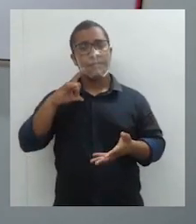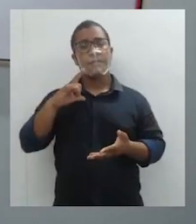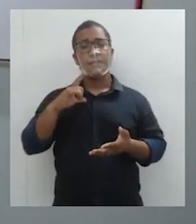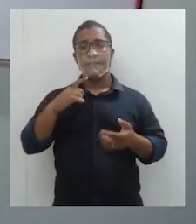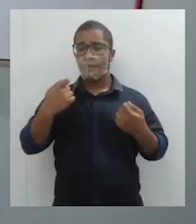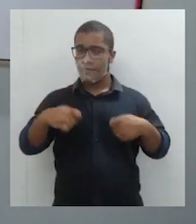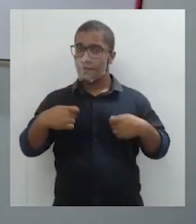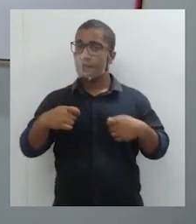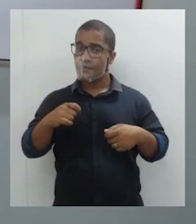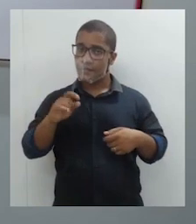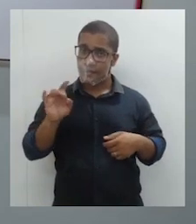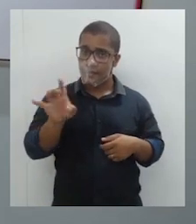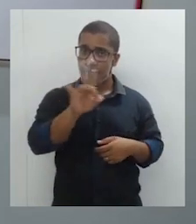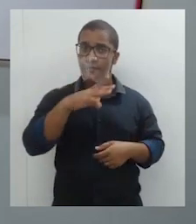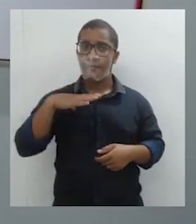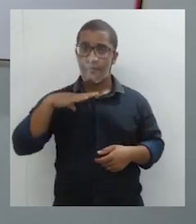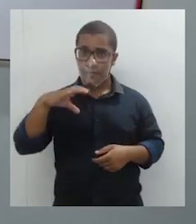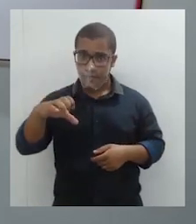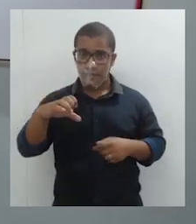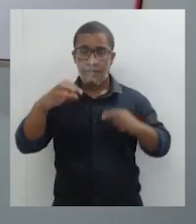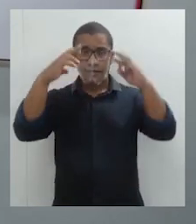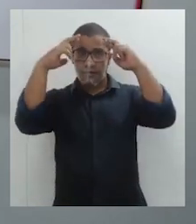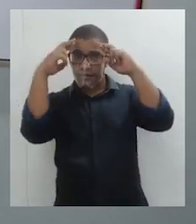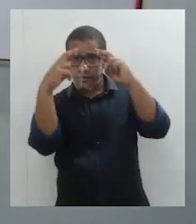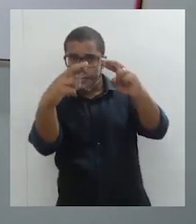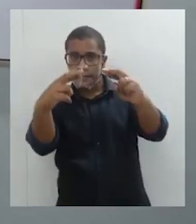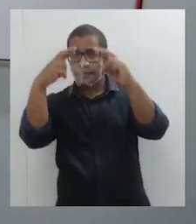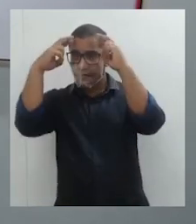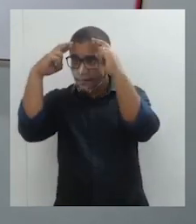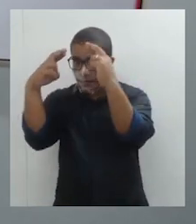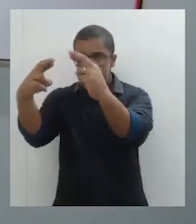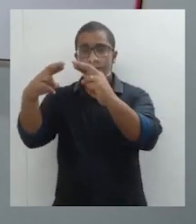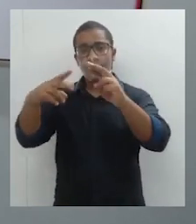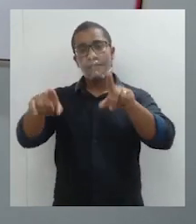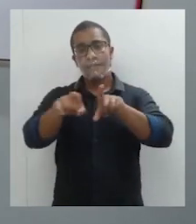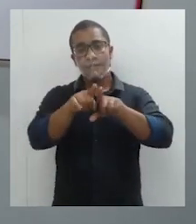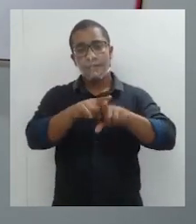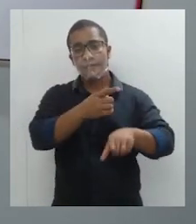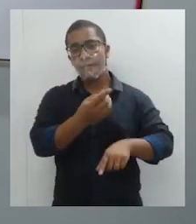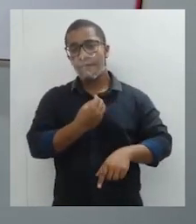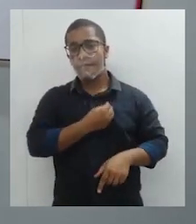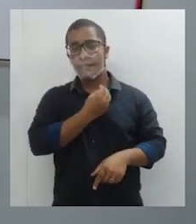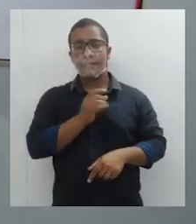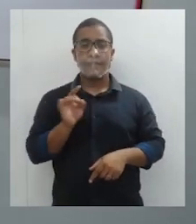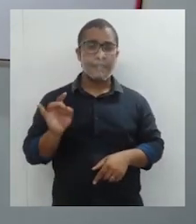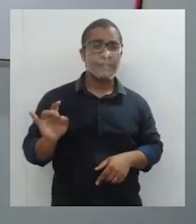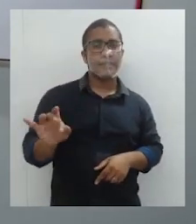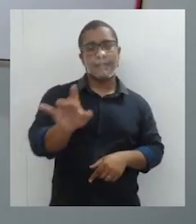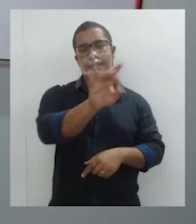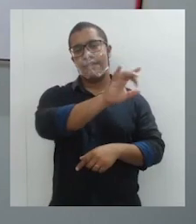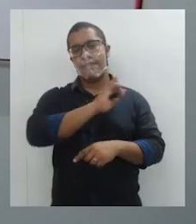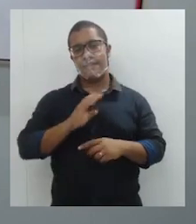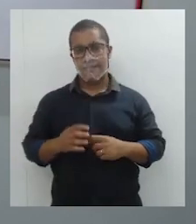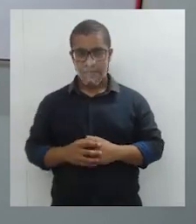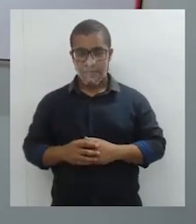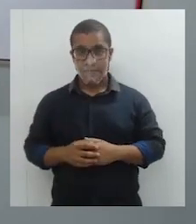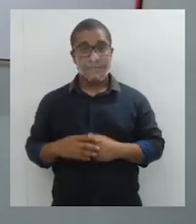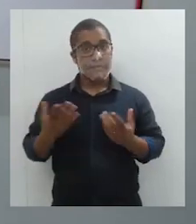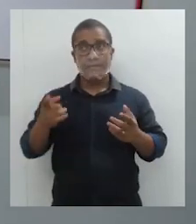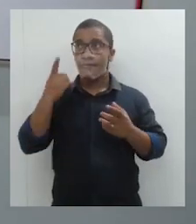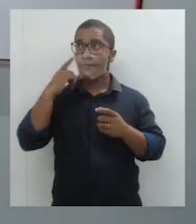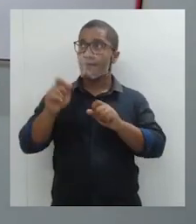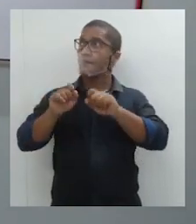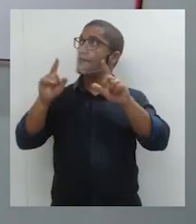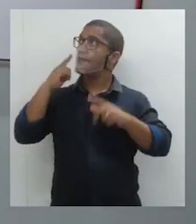ética de respeito à vida e à dignidade humana então nós observamos na